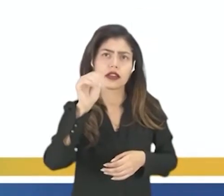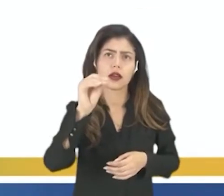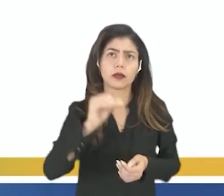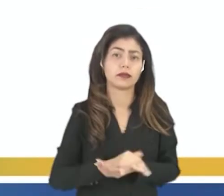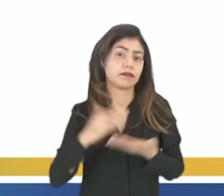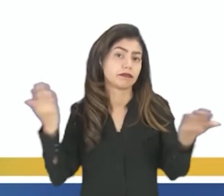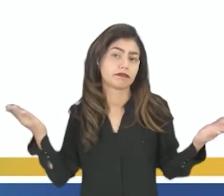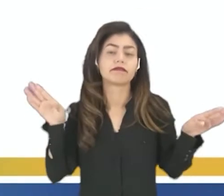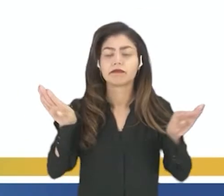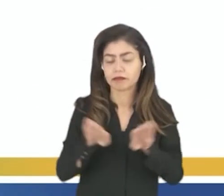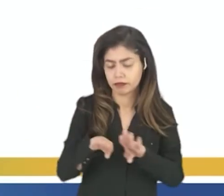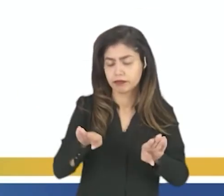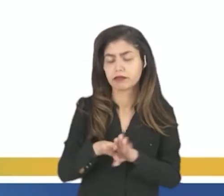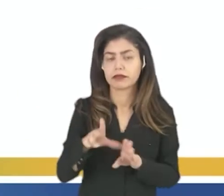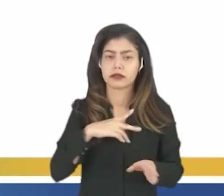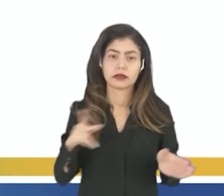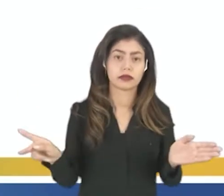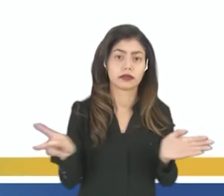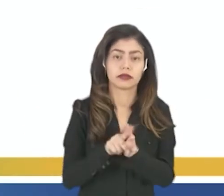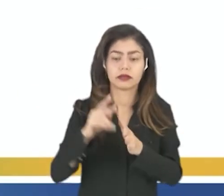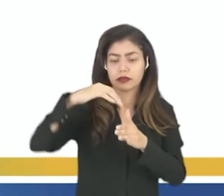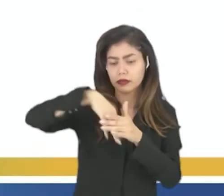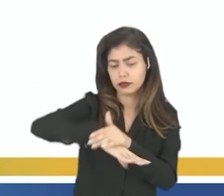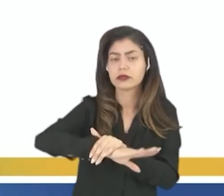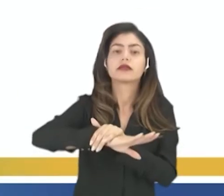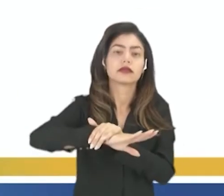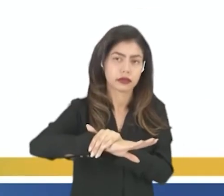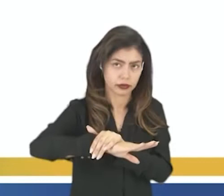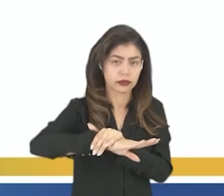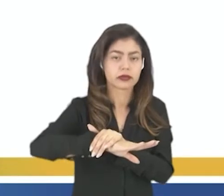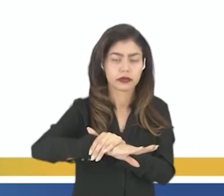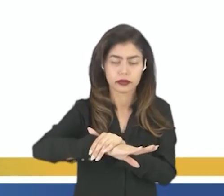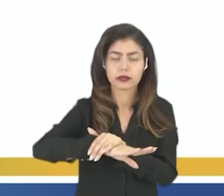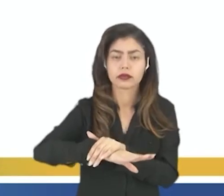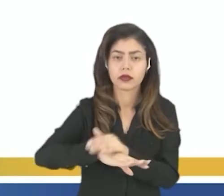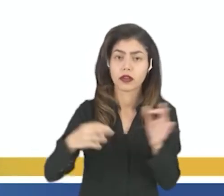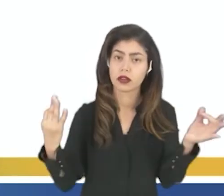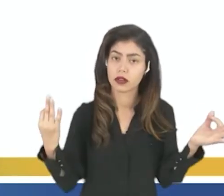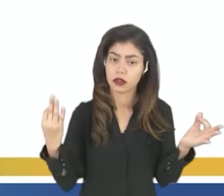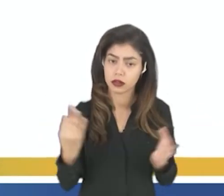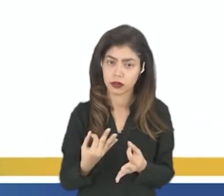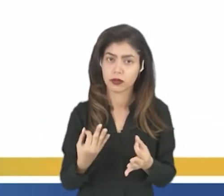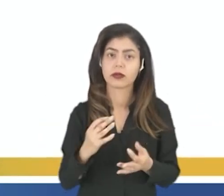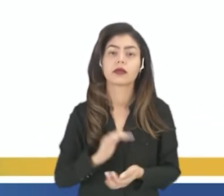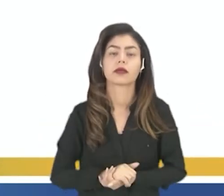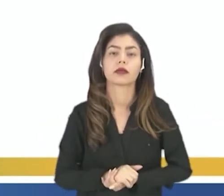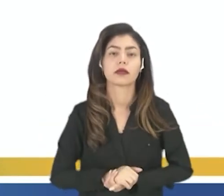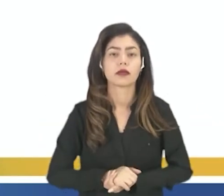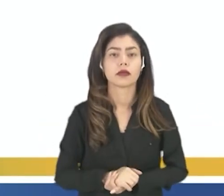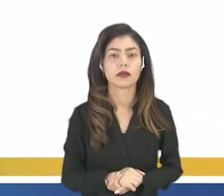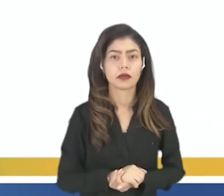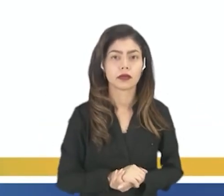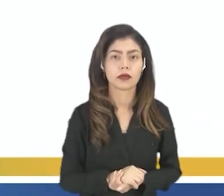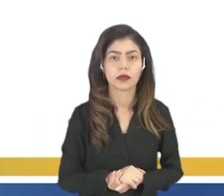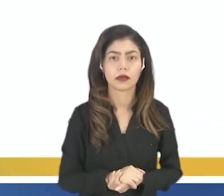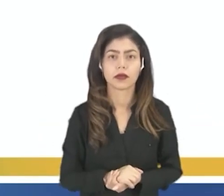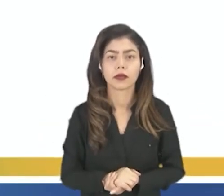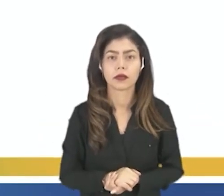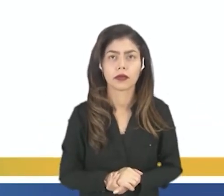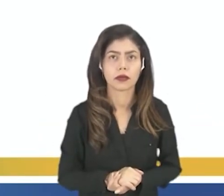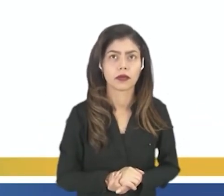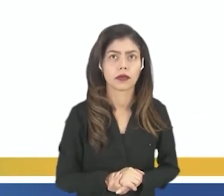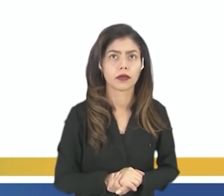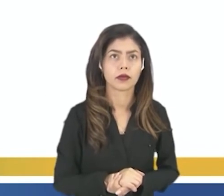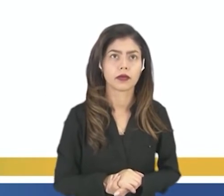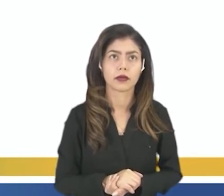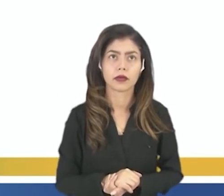então também tem o seu próprio depósito e armazenamento corretamente desses rejeitos fica em Angra dos